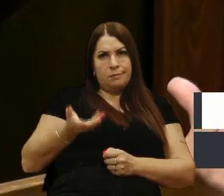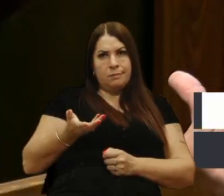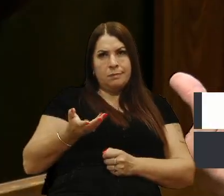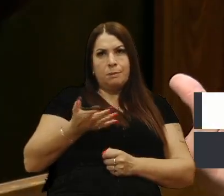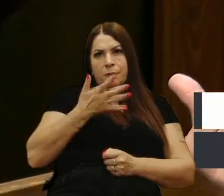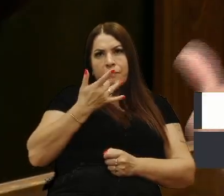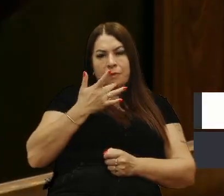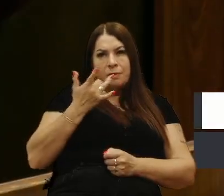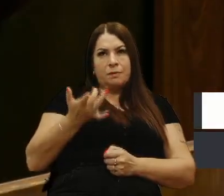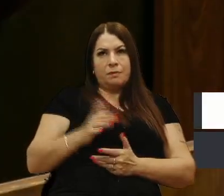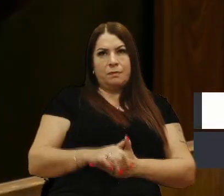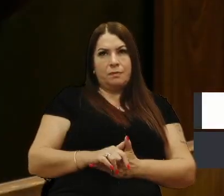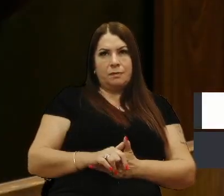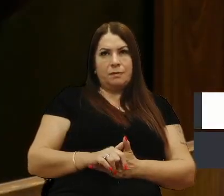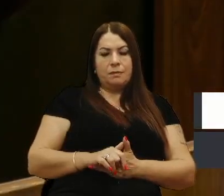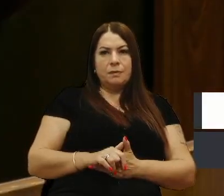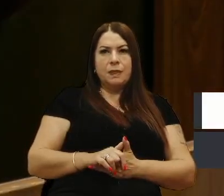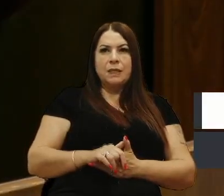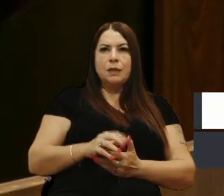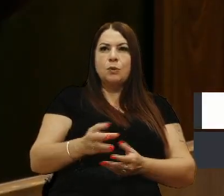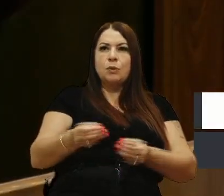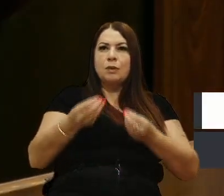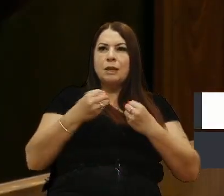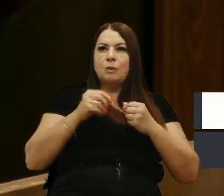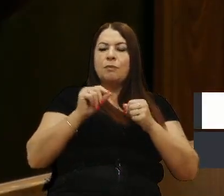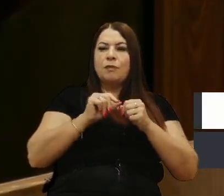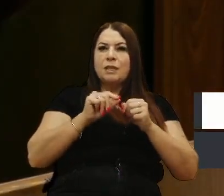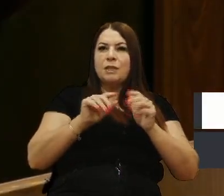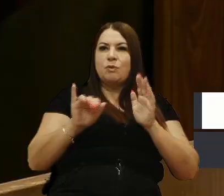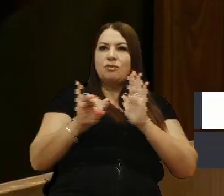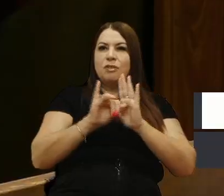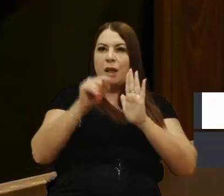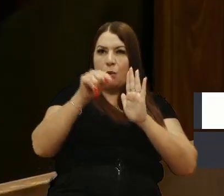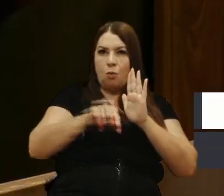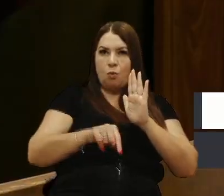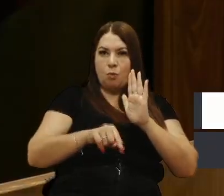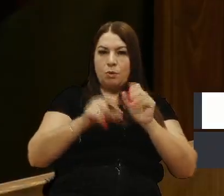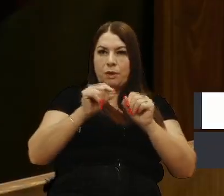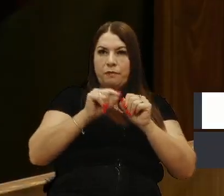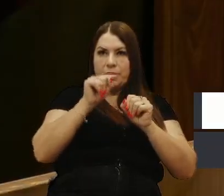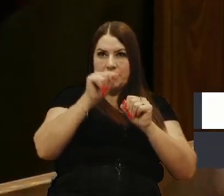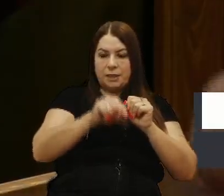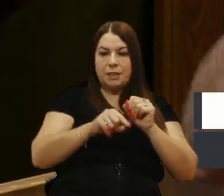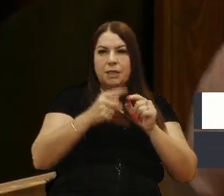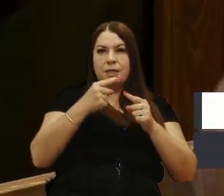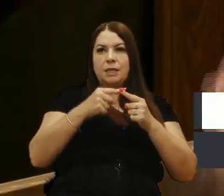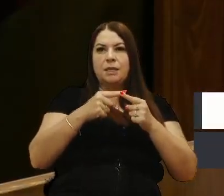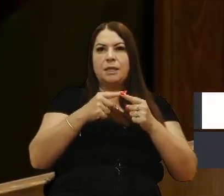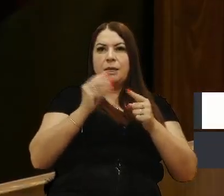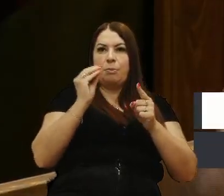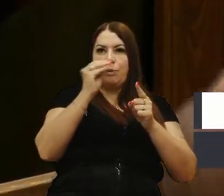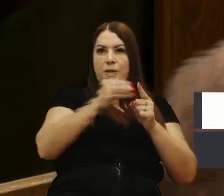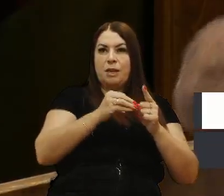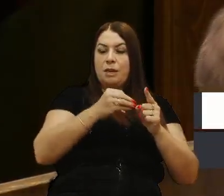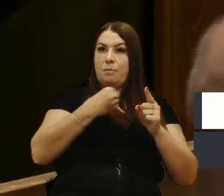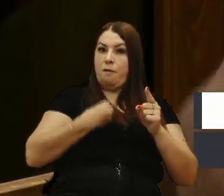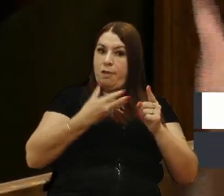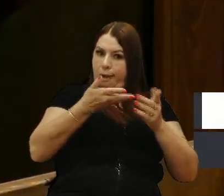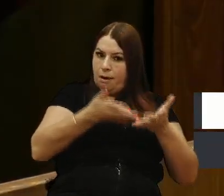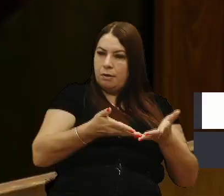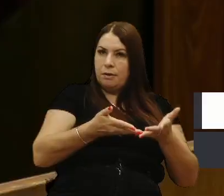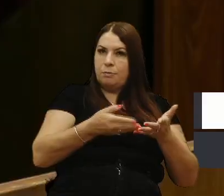mais fácil. Quando recebe a missão de fazer um edital, olha aquilo, bom, eu tenho que fazer esse edital, eu tenho que colocar minha vida, porque